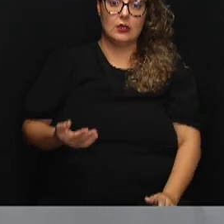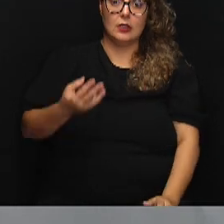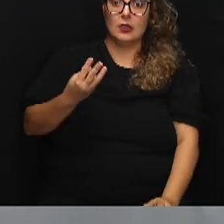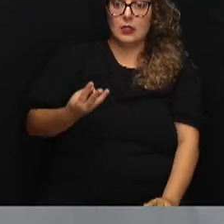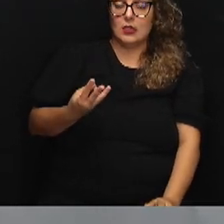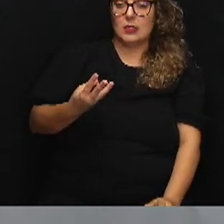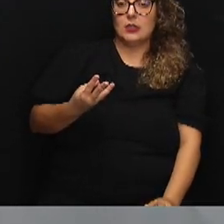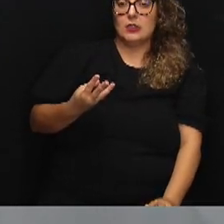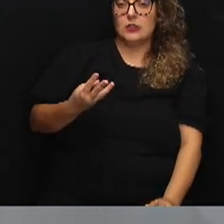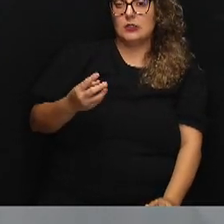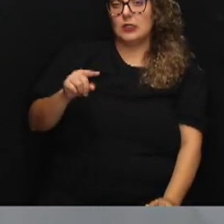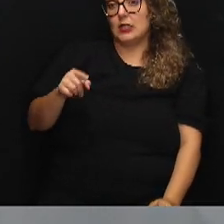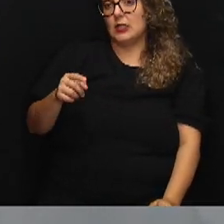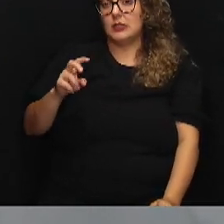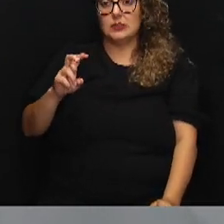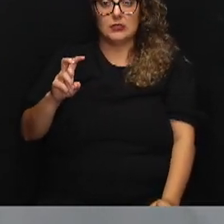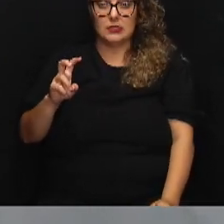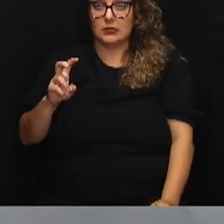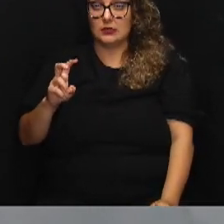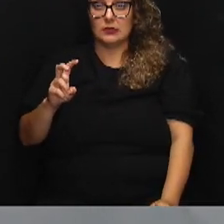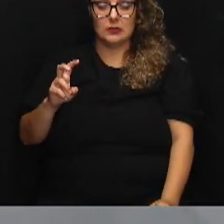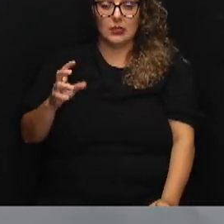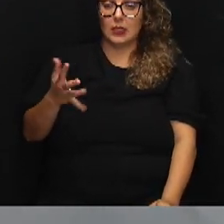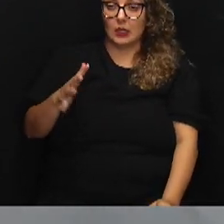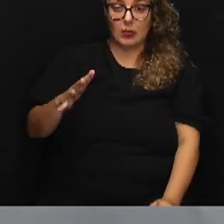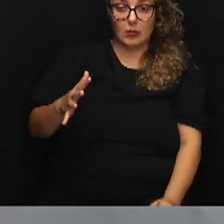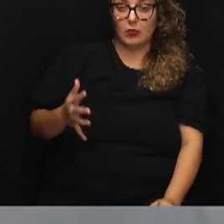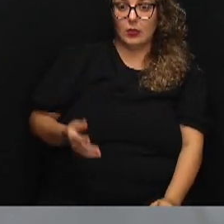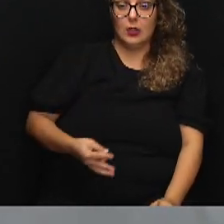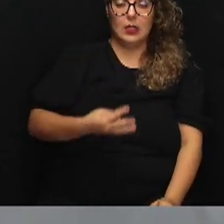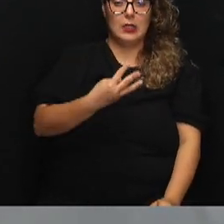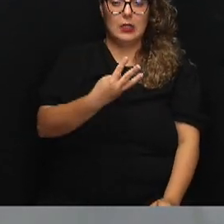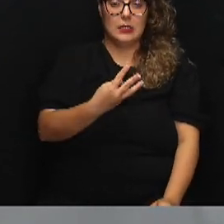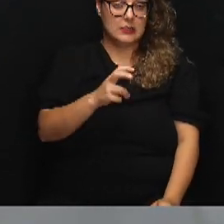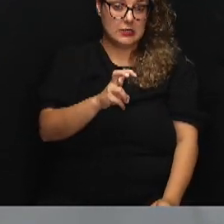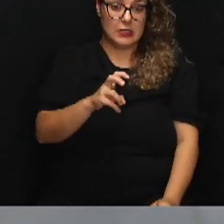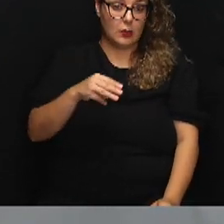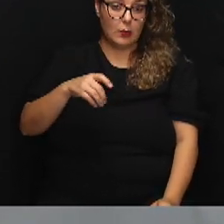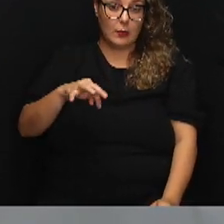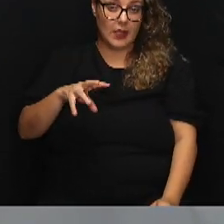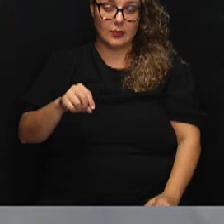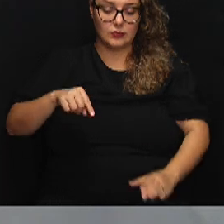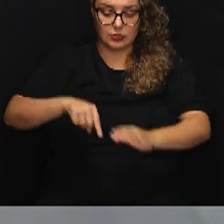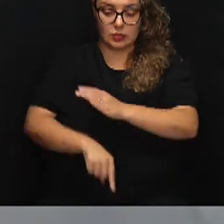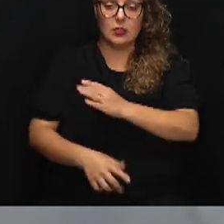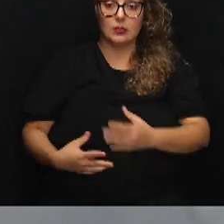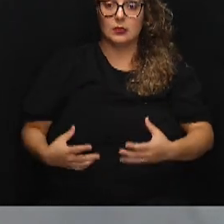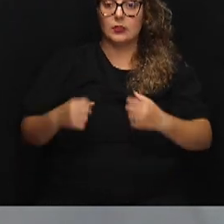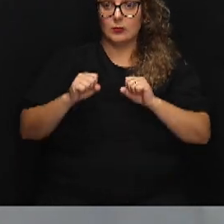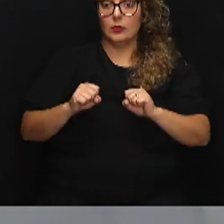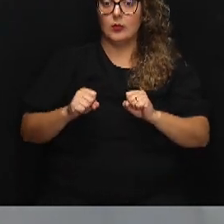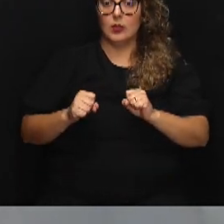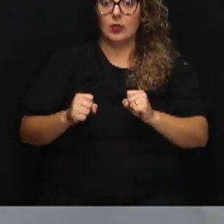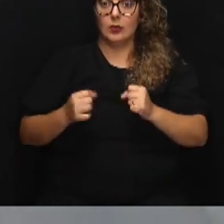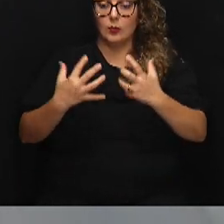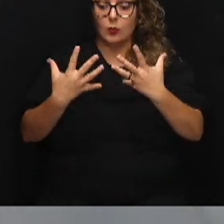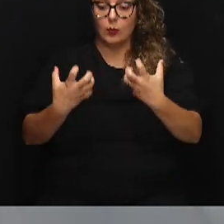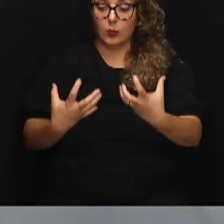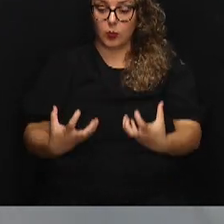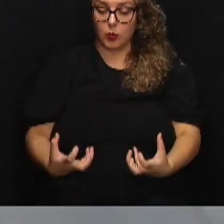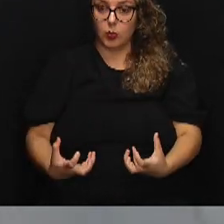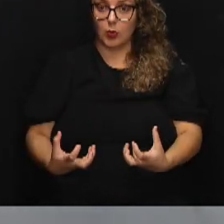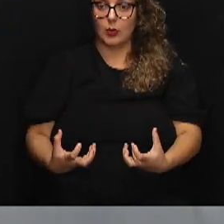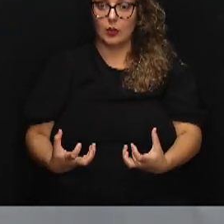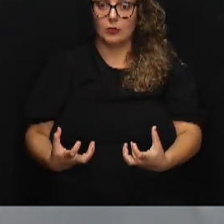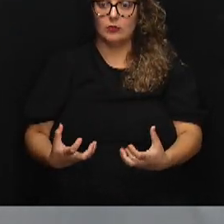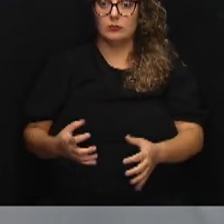10 metros de profundidade. Então, o volume de água segurada, retida nesse caso, pode ser bastante grande. E diâmetro